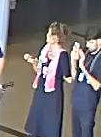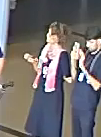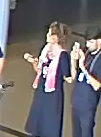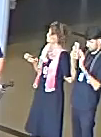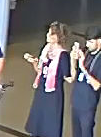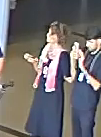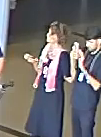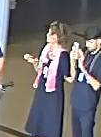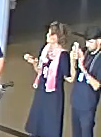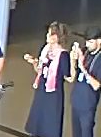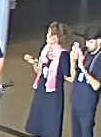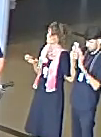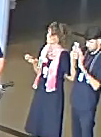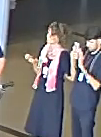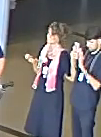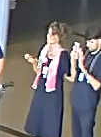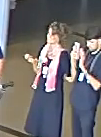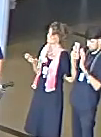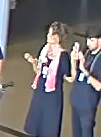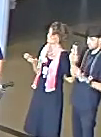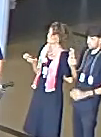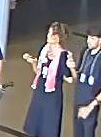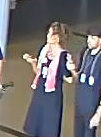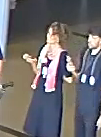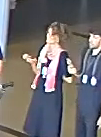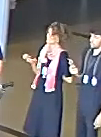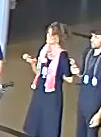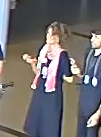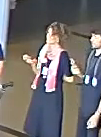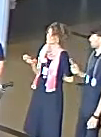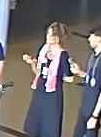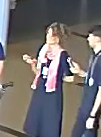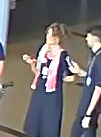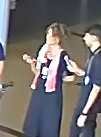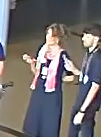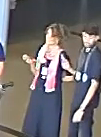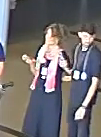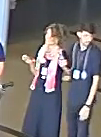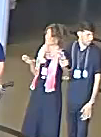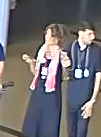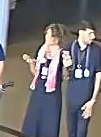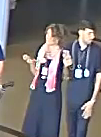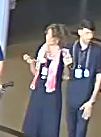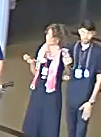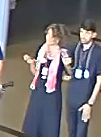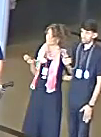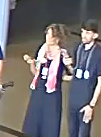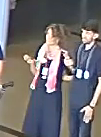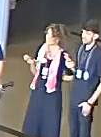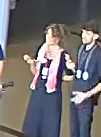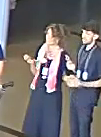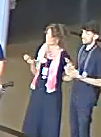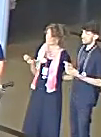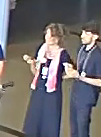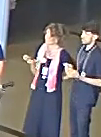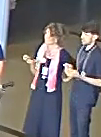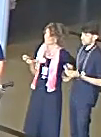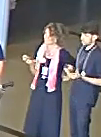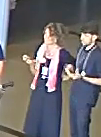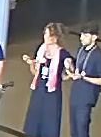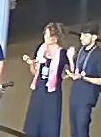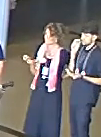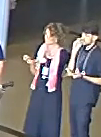coletiva contra eles porque se você se você faz uma propaganda enganosa uma um